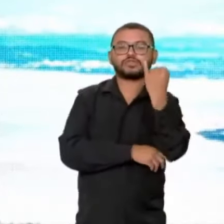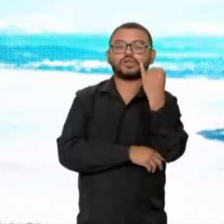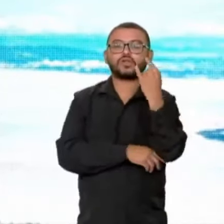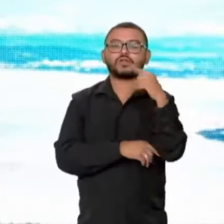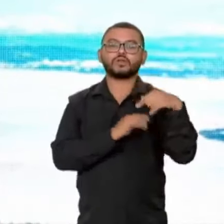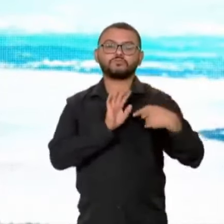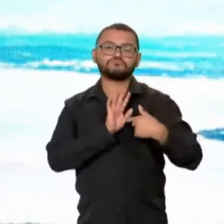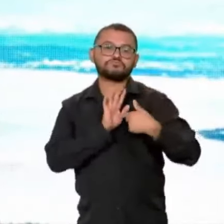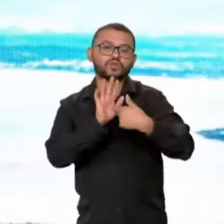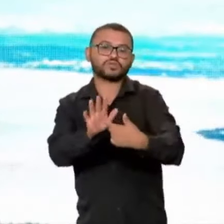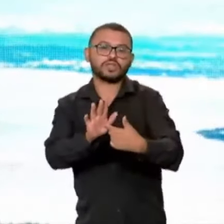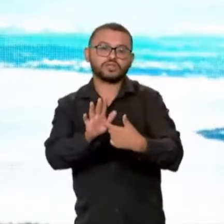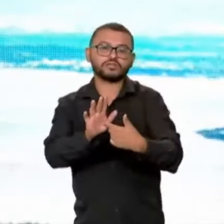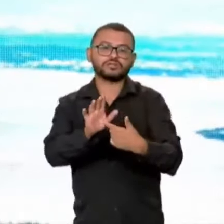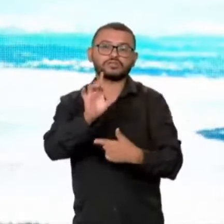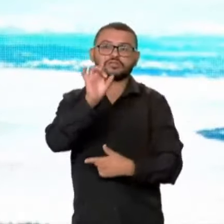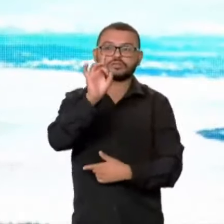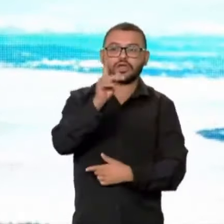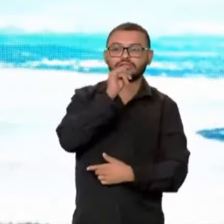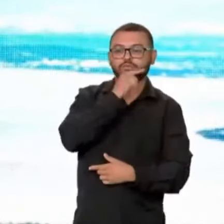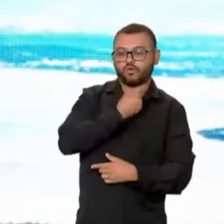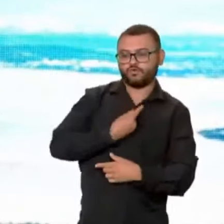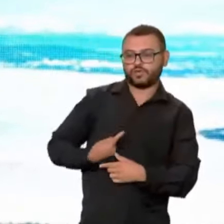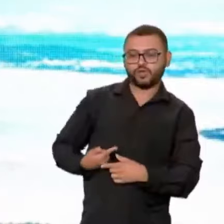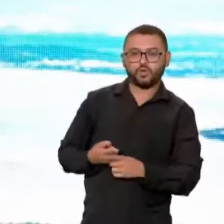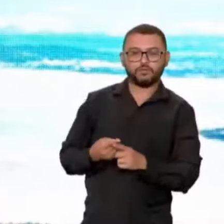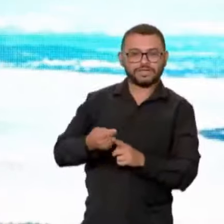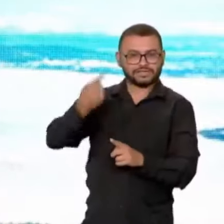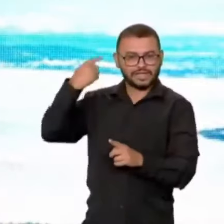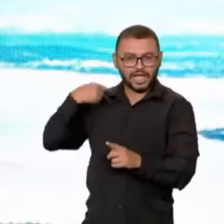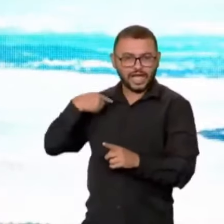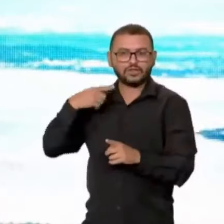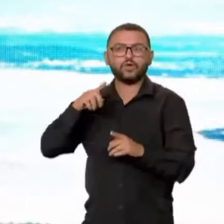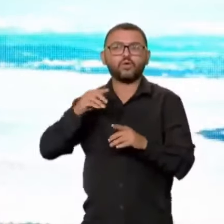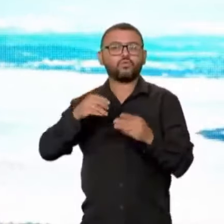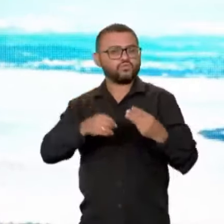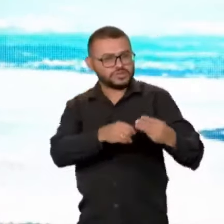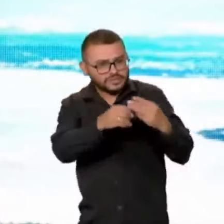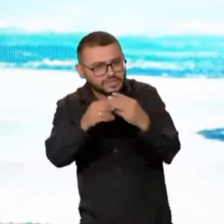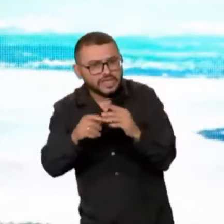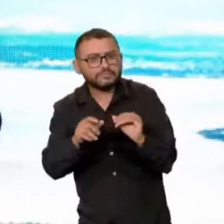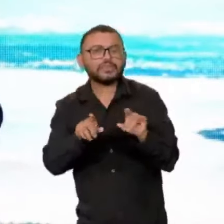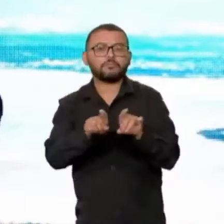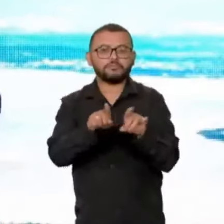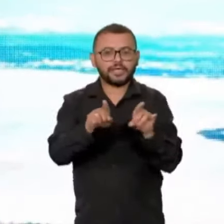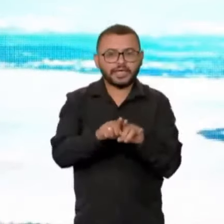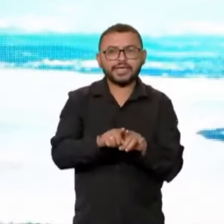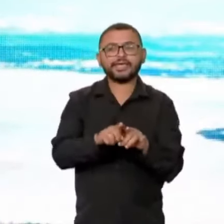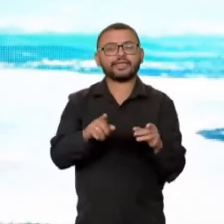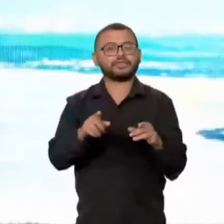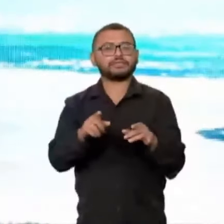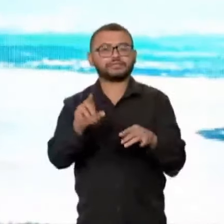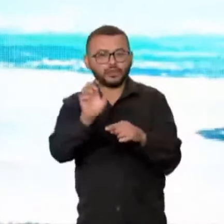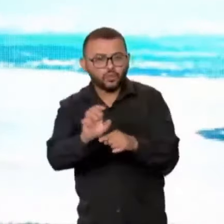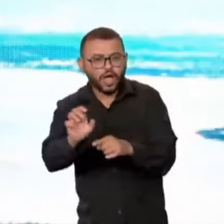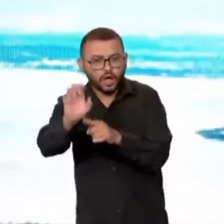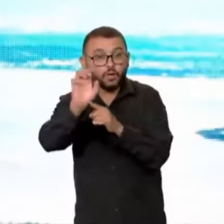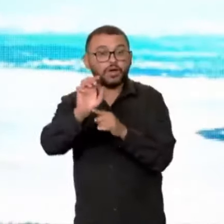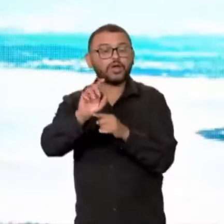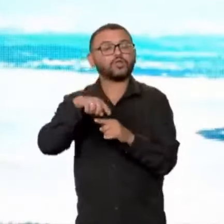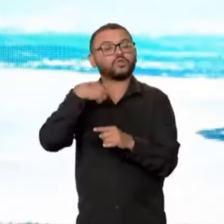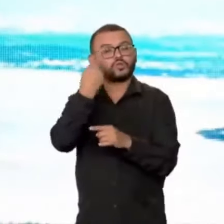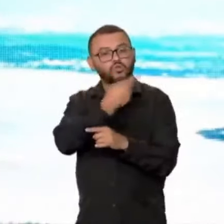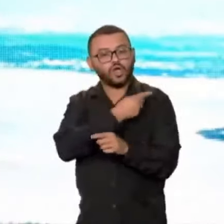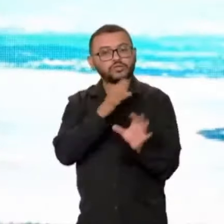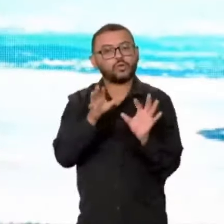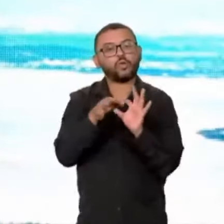lição não apenas a outros governos, mas aos governos estaduais e a municipais, que se a gente trabalhar junto, a